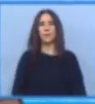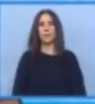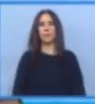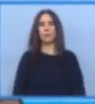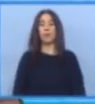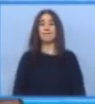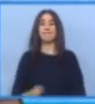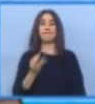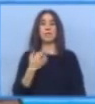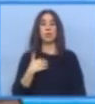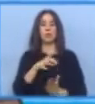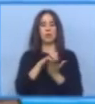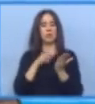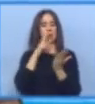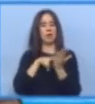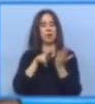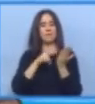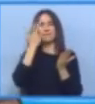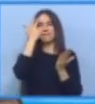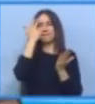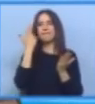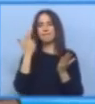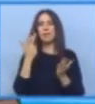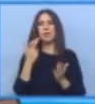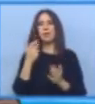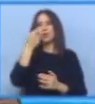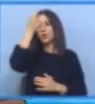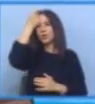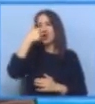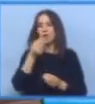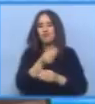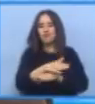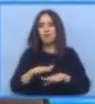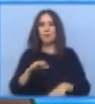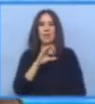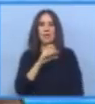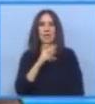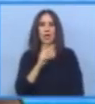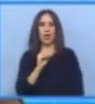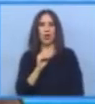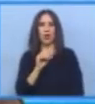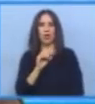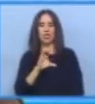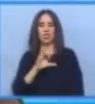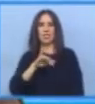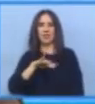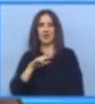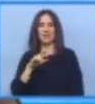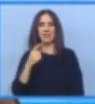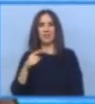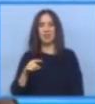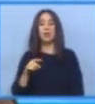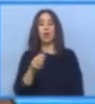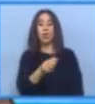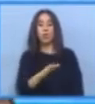eu ao ler este texto, lembrei-me de uma coisa, lembrei-me das histórias da carochinha, da história dos pequeninos, nesse sentido. A gente, nas histórias que conta